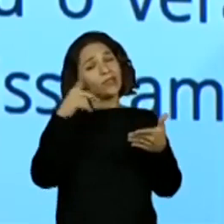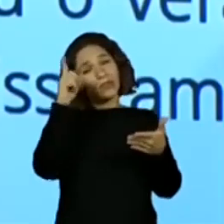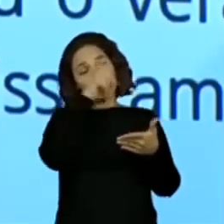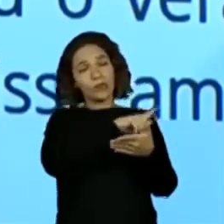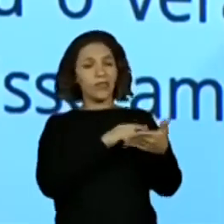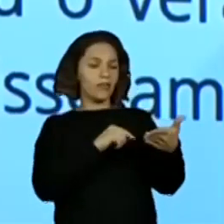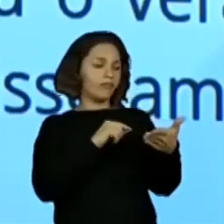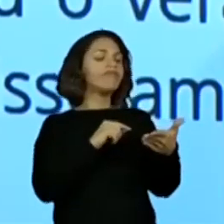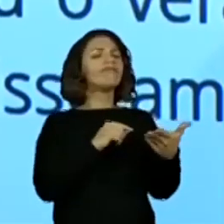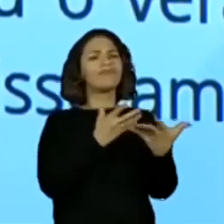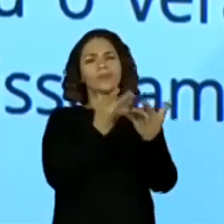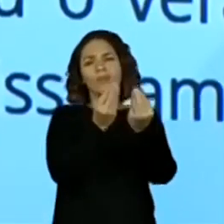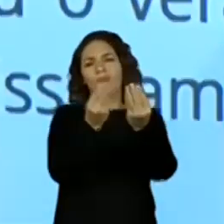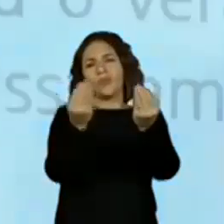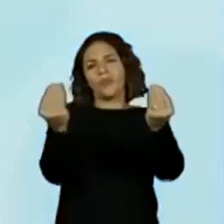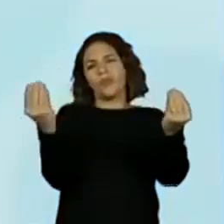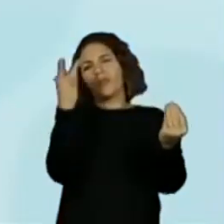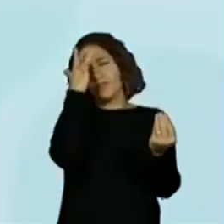realmente muita gente tem